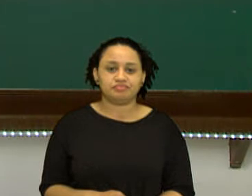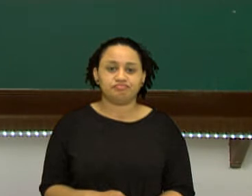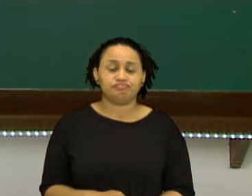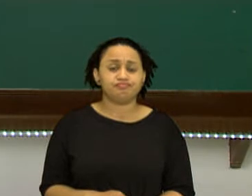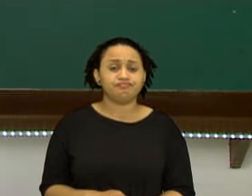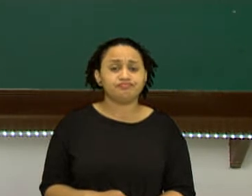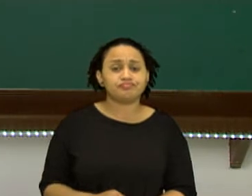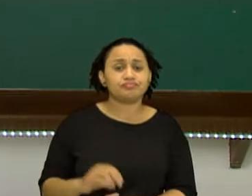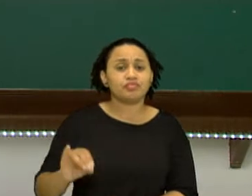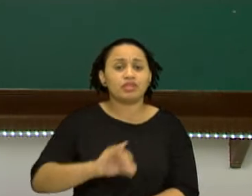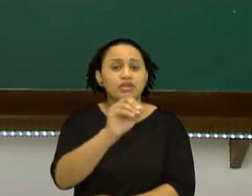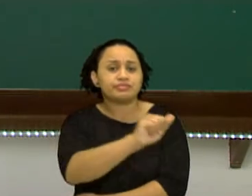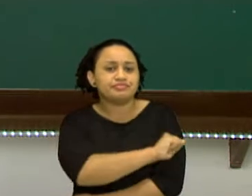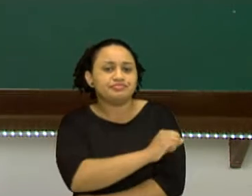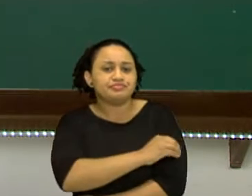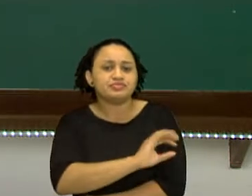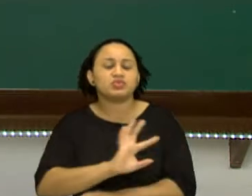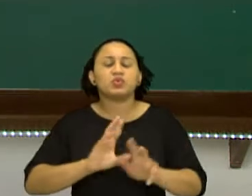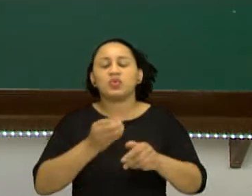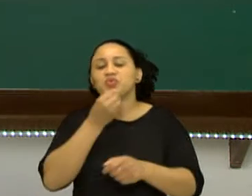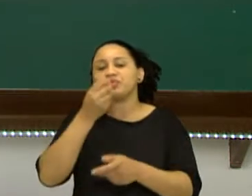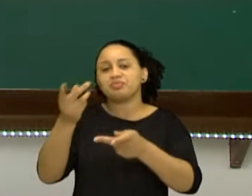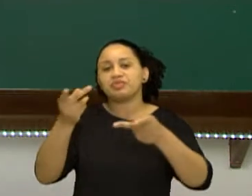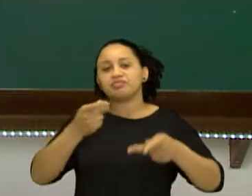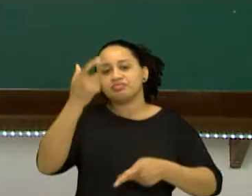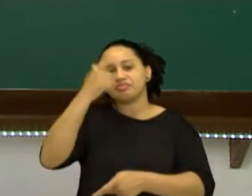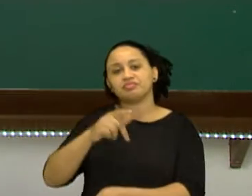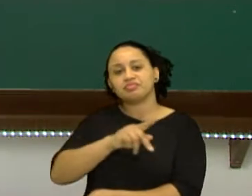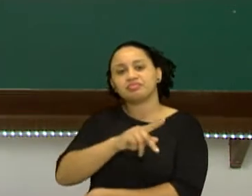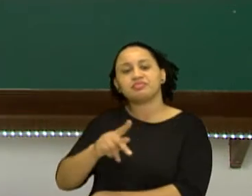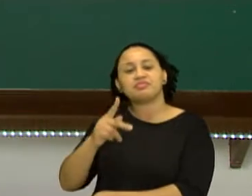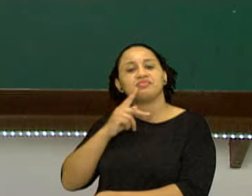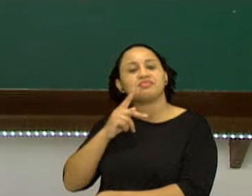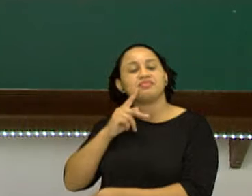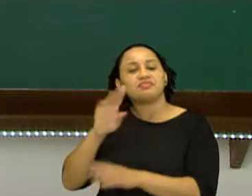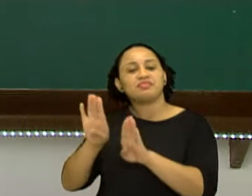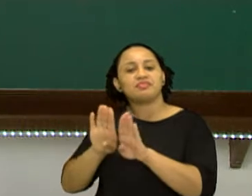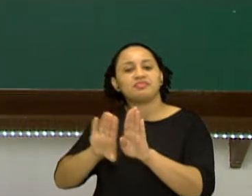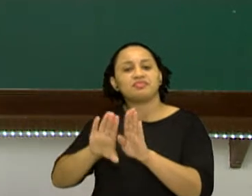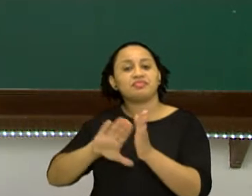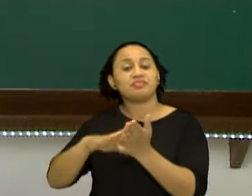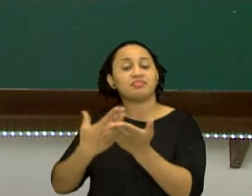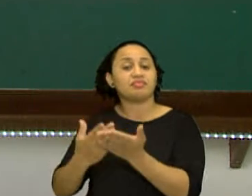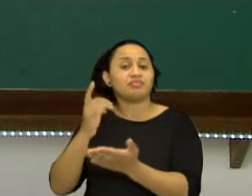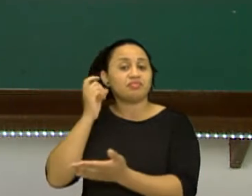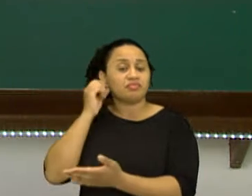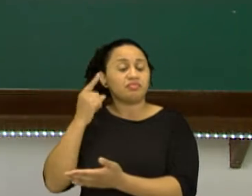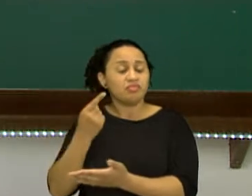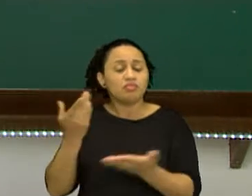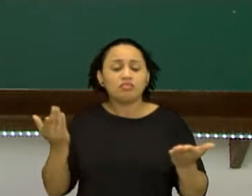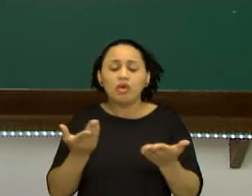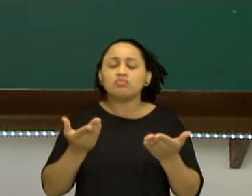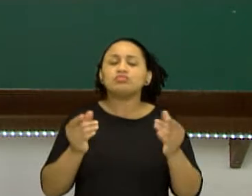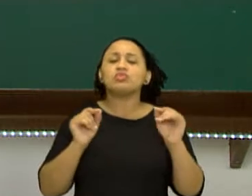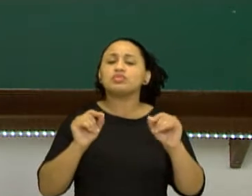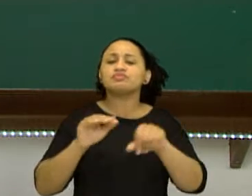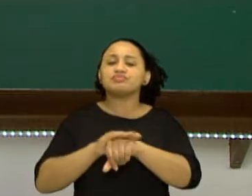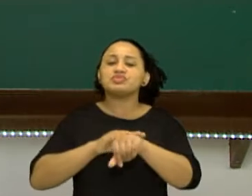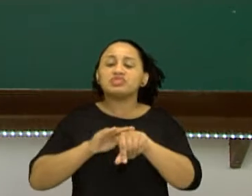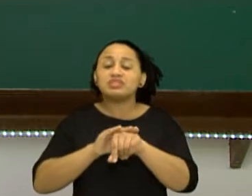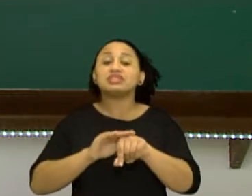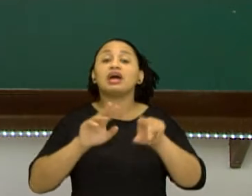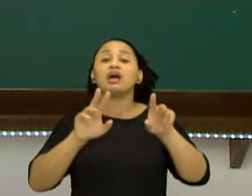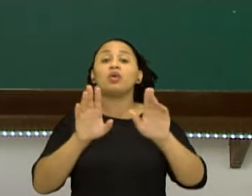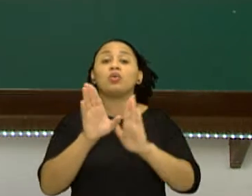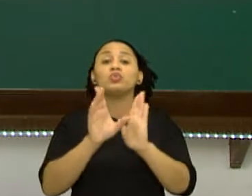Olá, estudantes! Sejam muito bem-vindos. Eu, professor Paulo, Jéssica, nossa intérprete, para esse bate-papo que a gente vai fazer sobre gestão